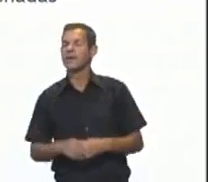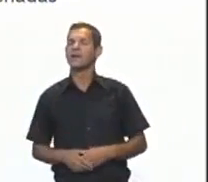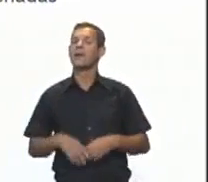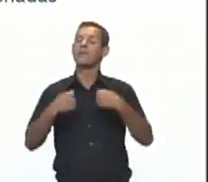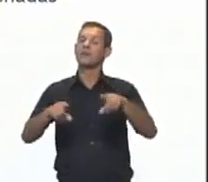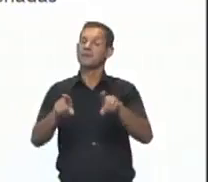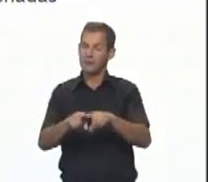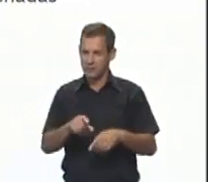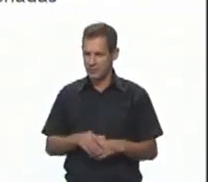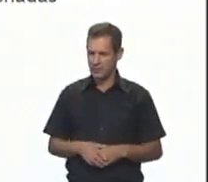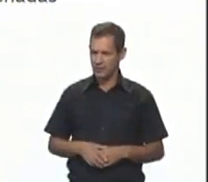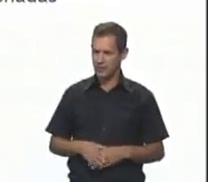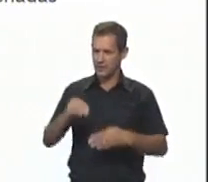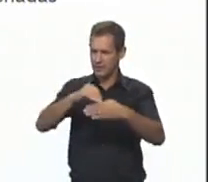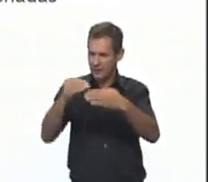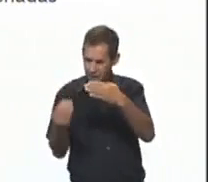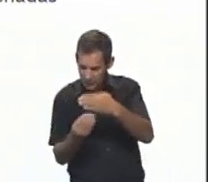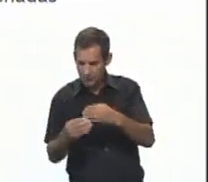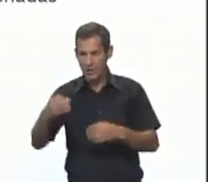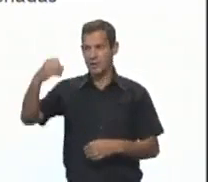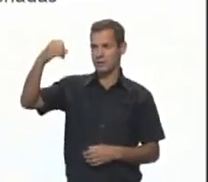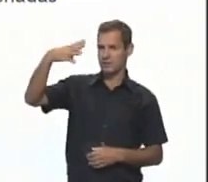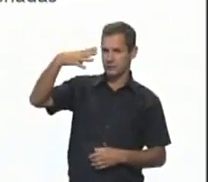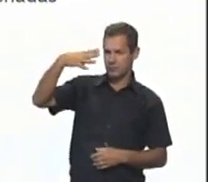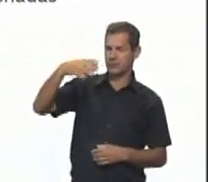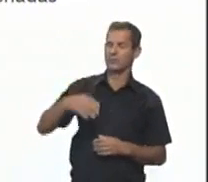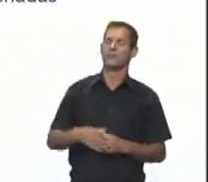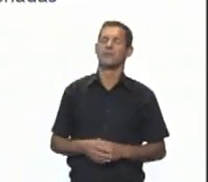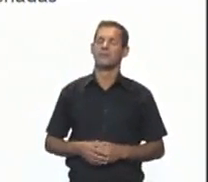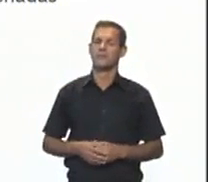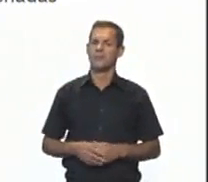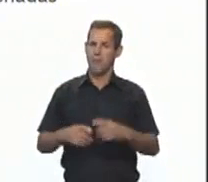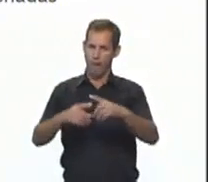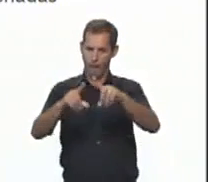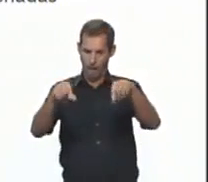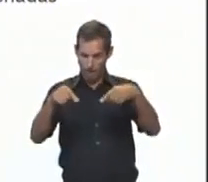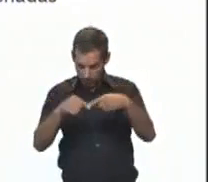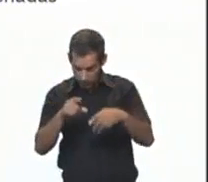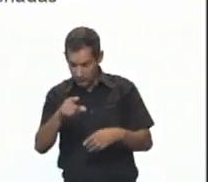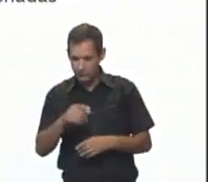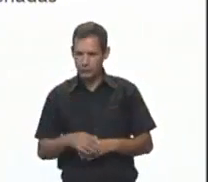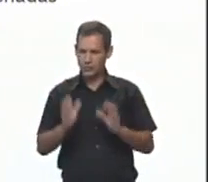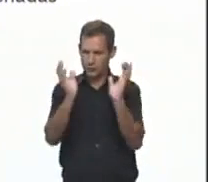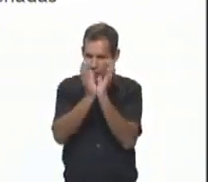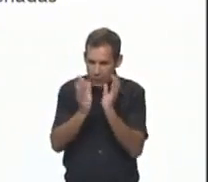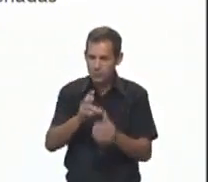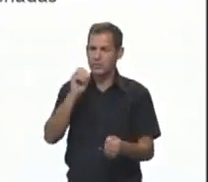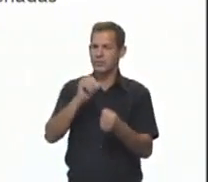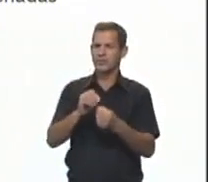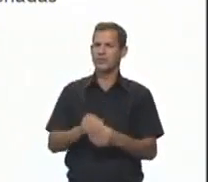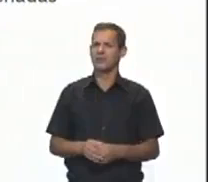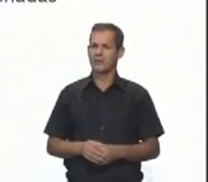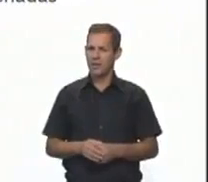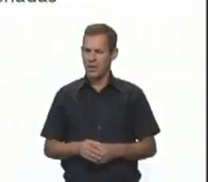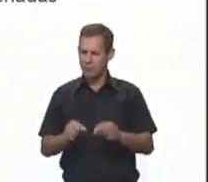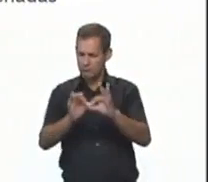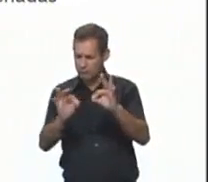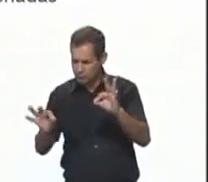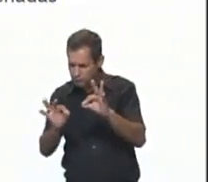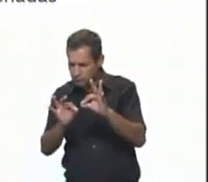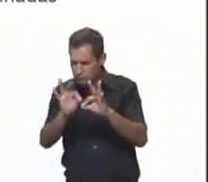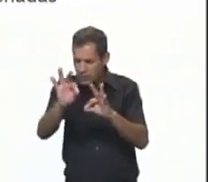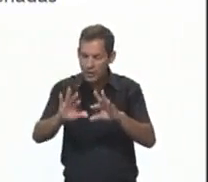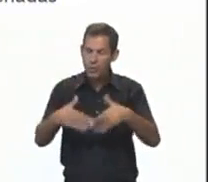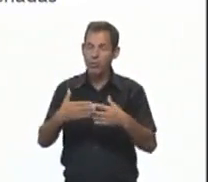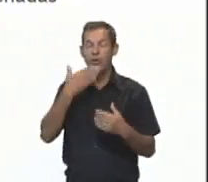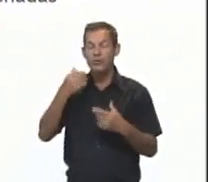assim é necessário que se instale luminárias, né? Iluminação nesse local. Você e sua equipe já realizaram as medições e já sabem